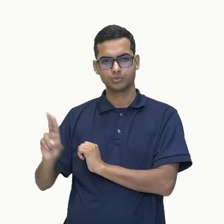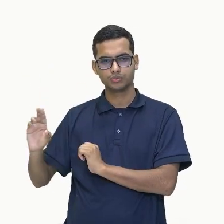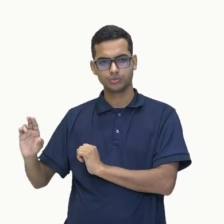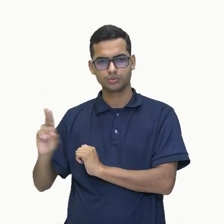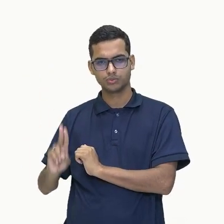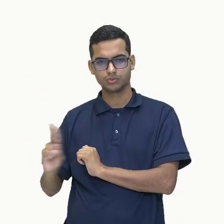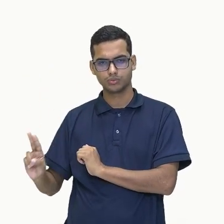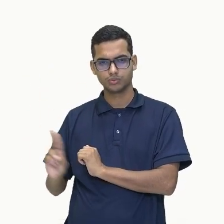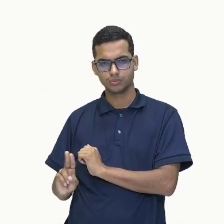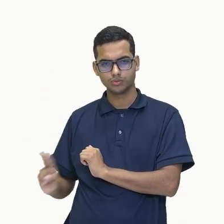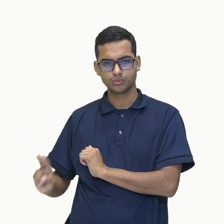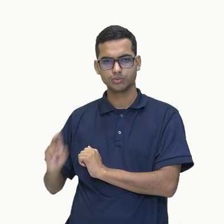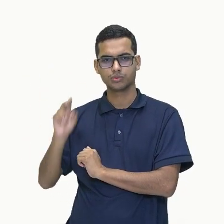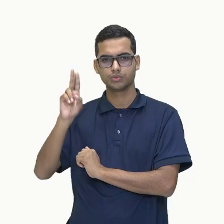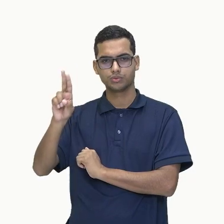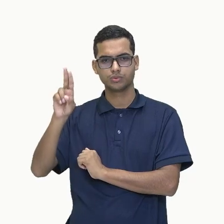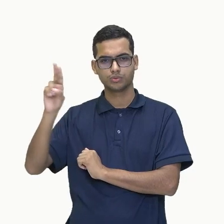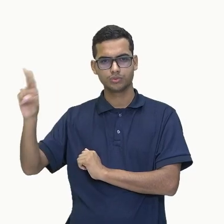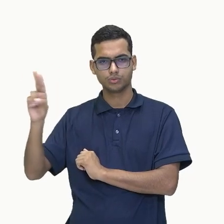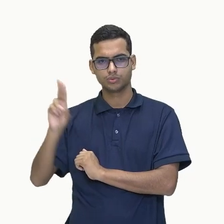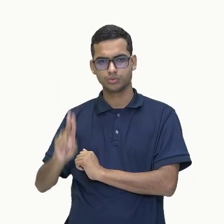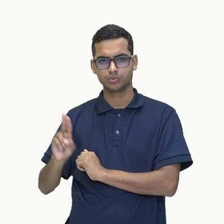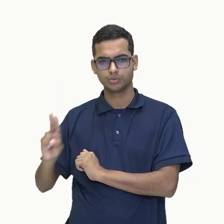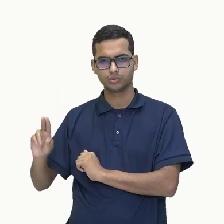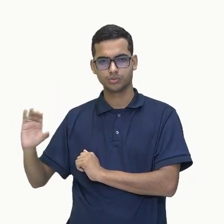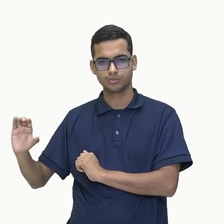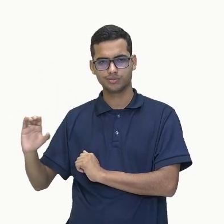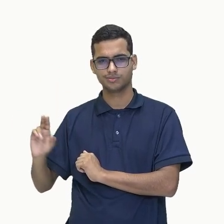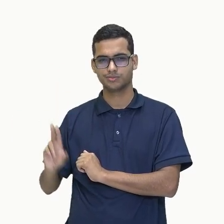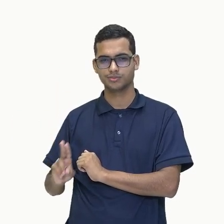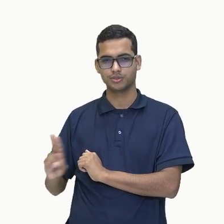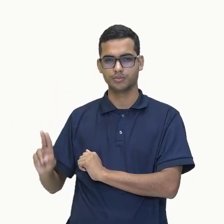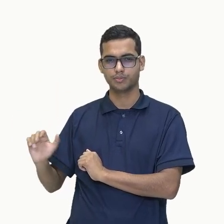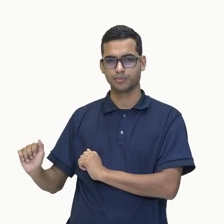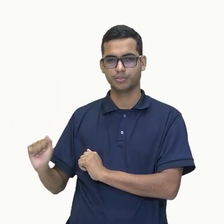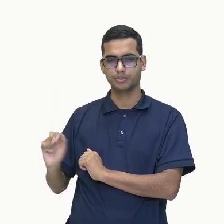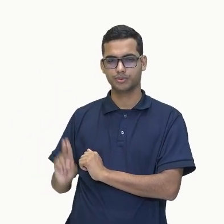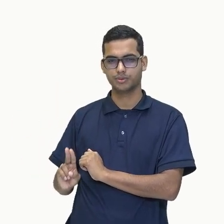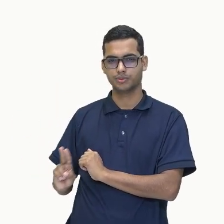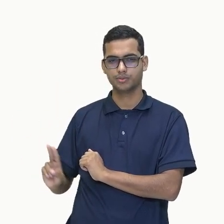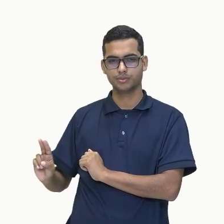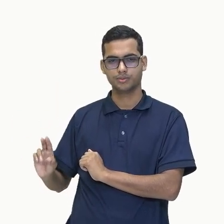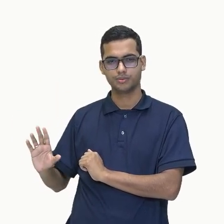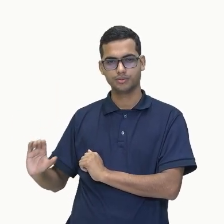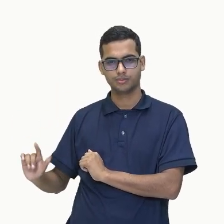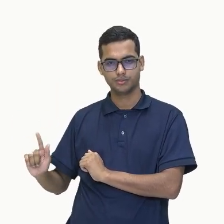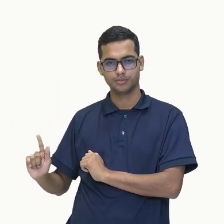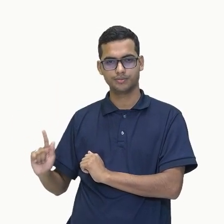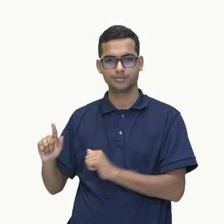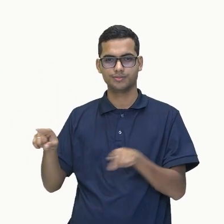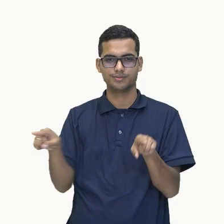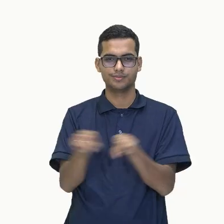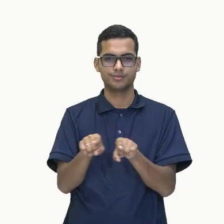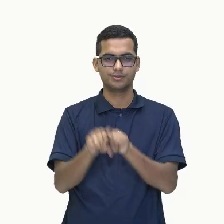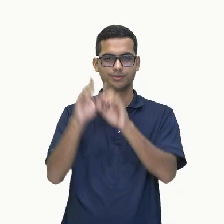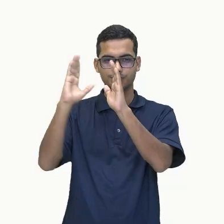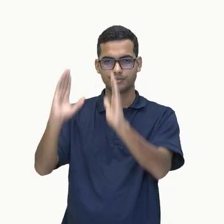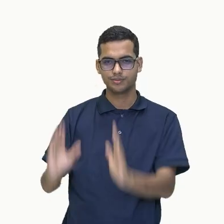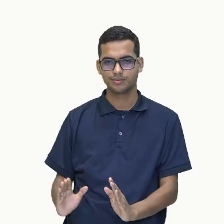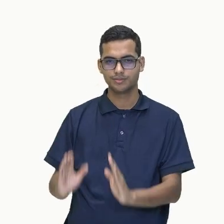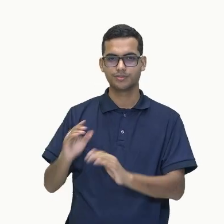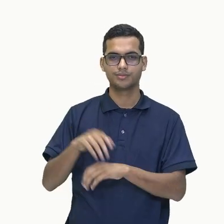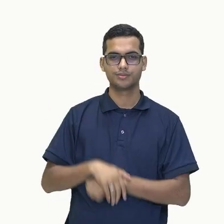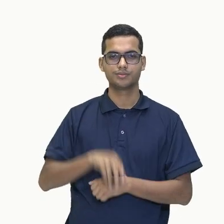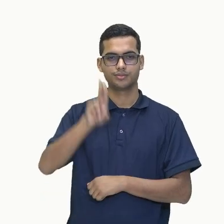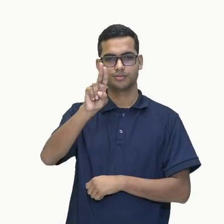tem U, A, O, U, C, A, G. U, C,